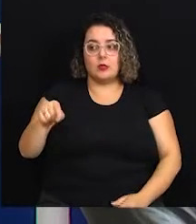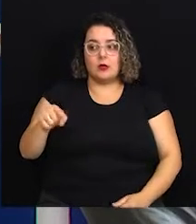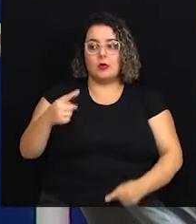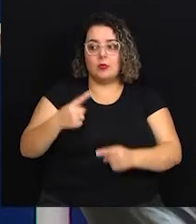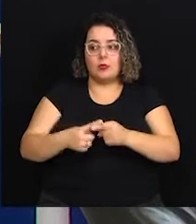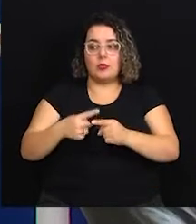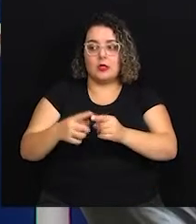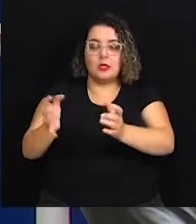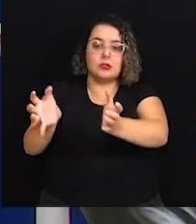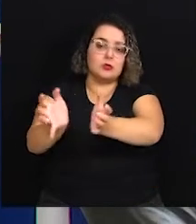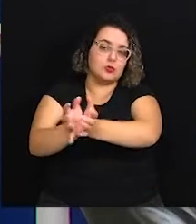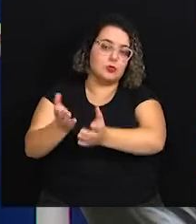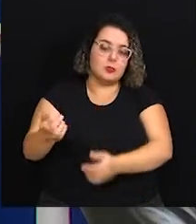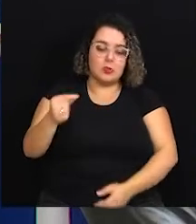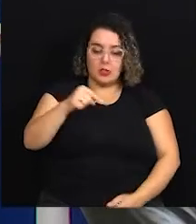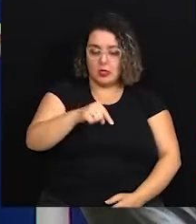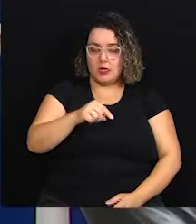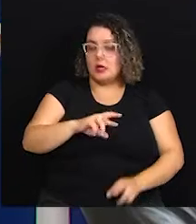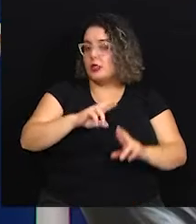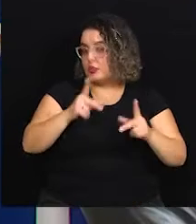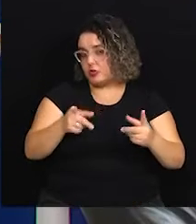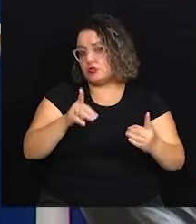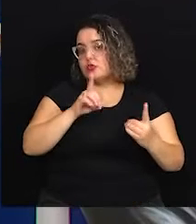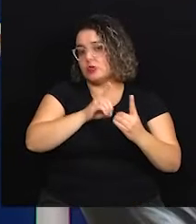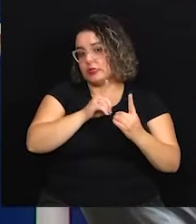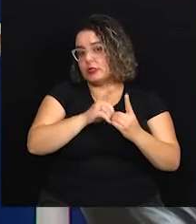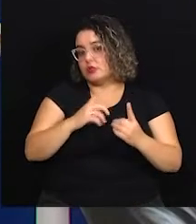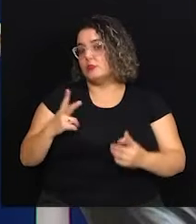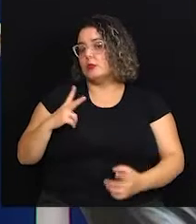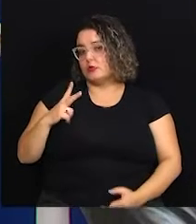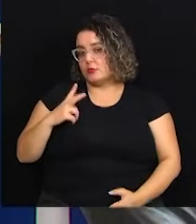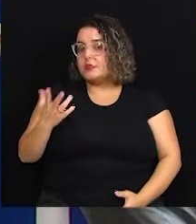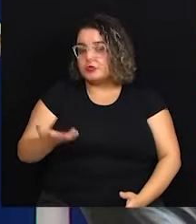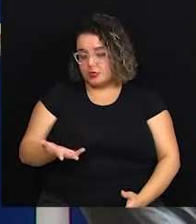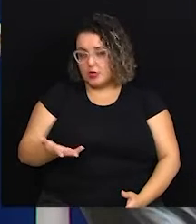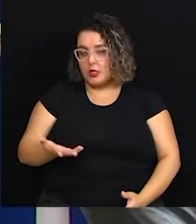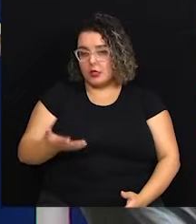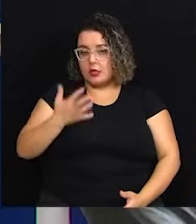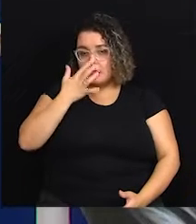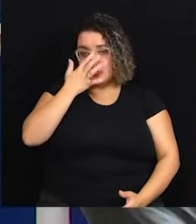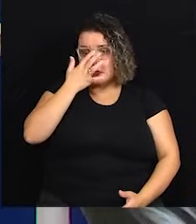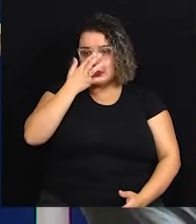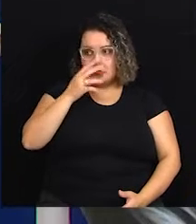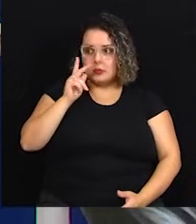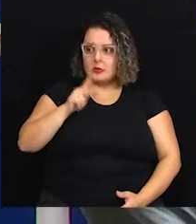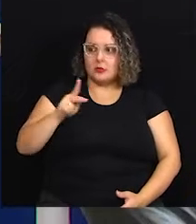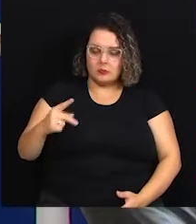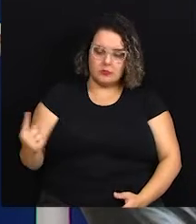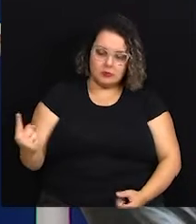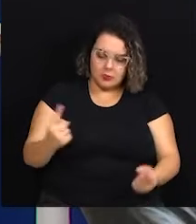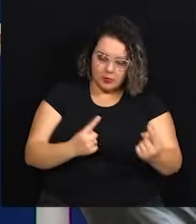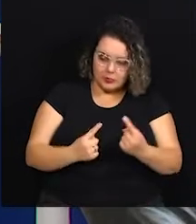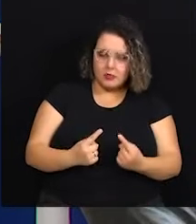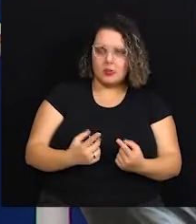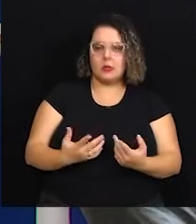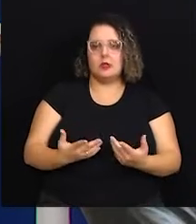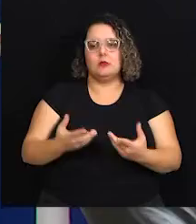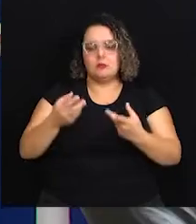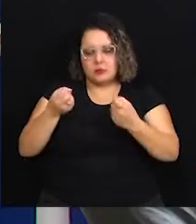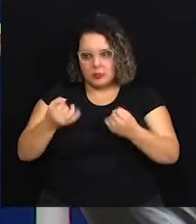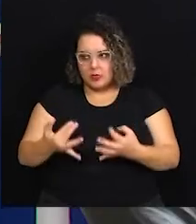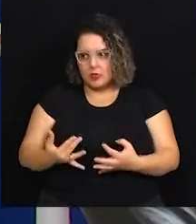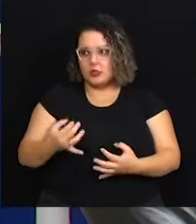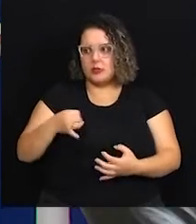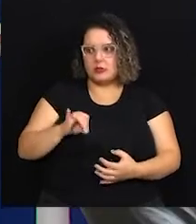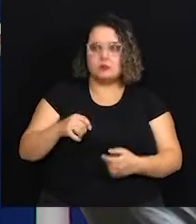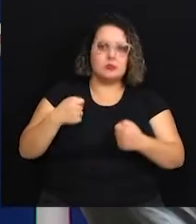está num grupo, aqui aqui atendimento é individual, né? Então as professoras vêm aqui, se for o caso a gente vai para a escola, a